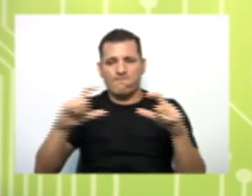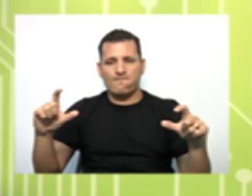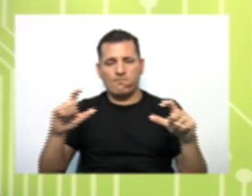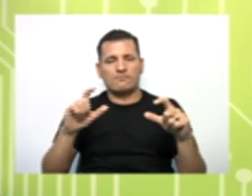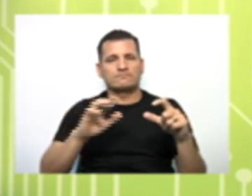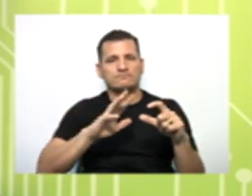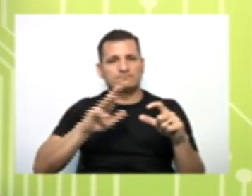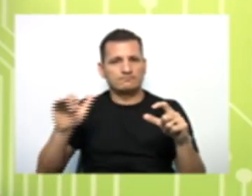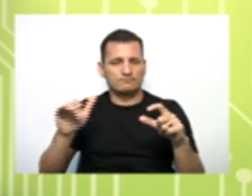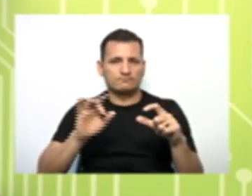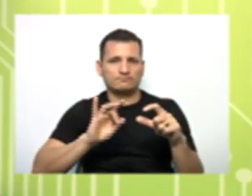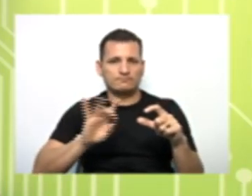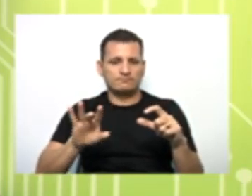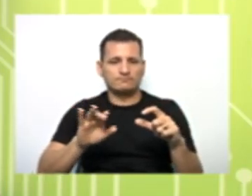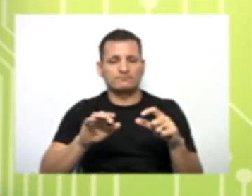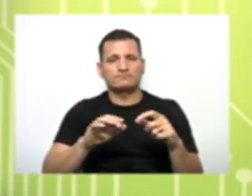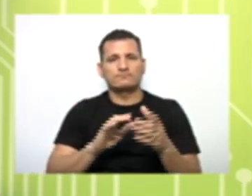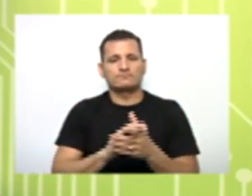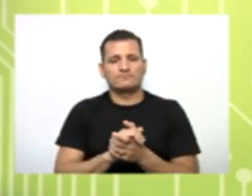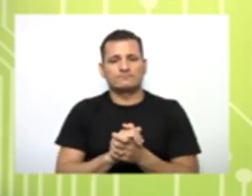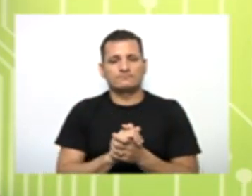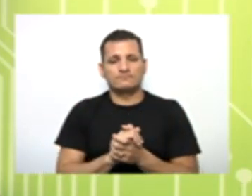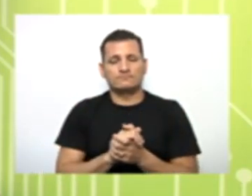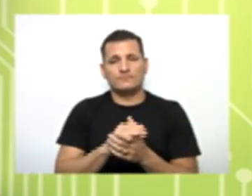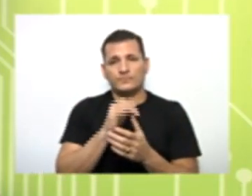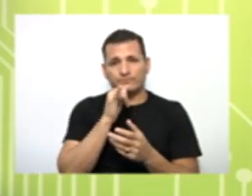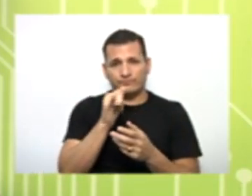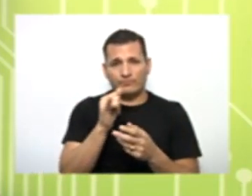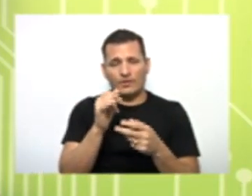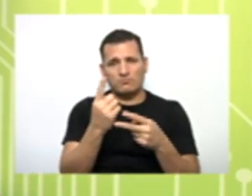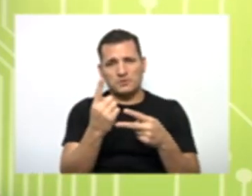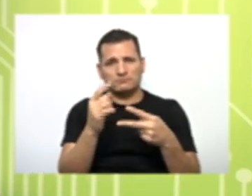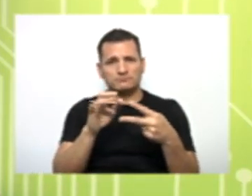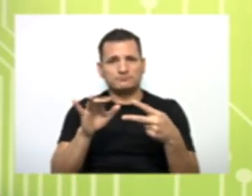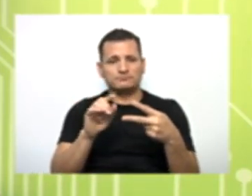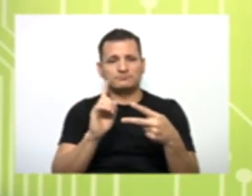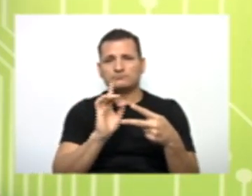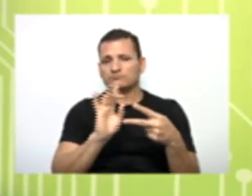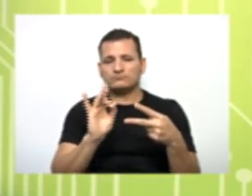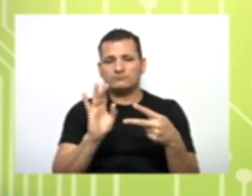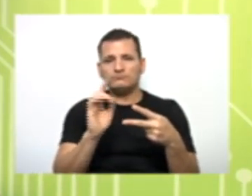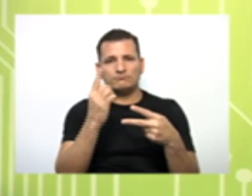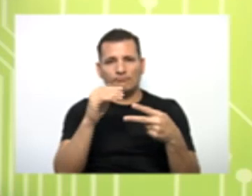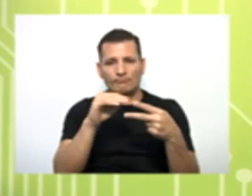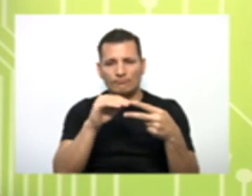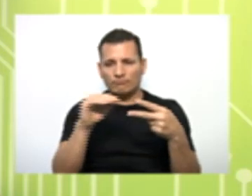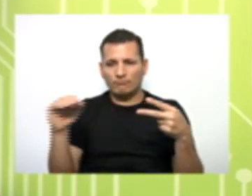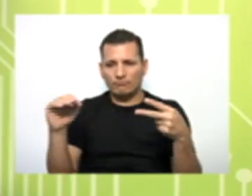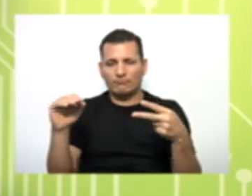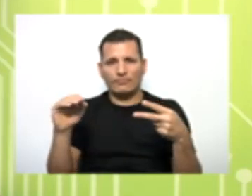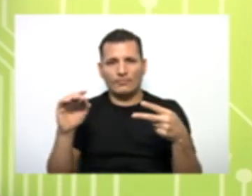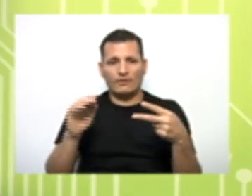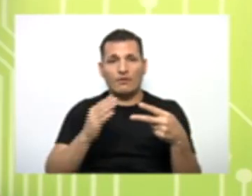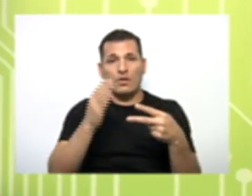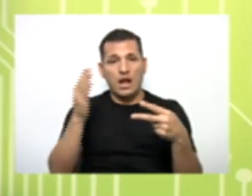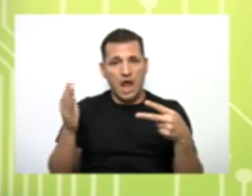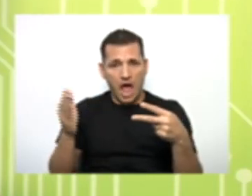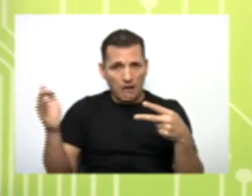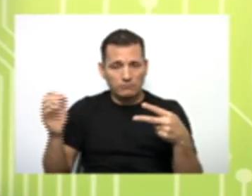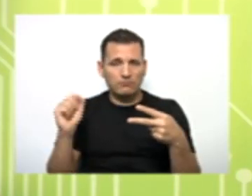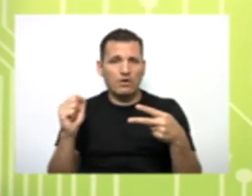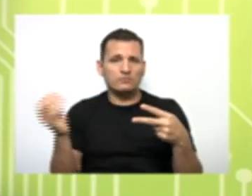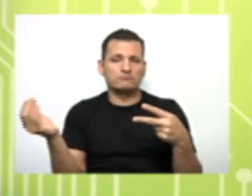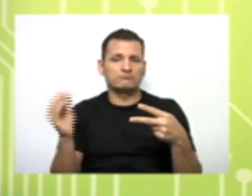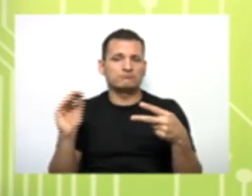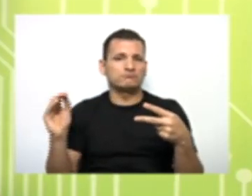página web. E a tag em linha não. Se eu escrever uma linha, ela só está ocupando aquela linha. Ao lado dela, eu posso